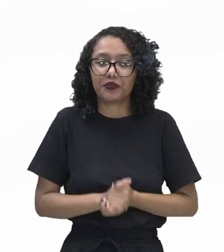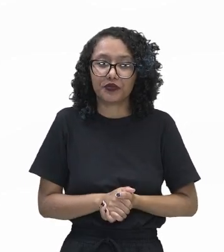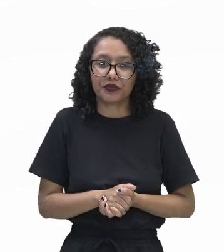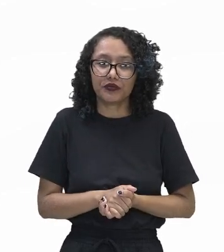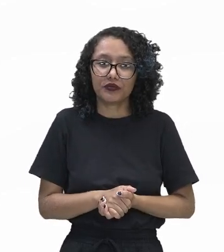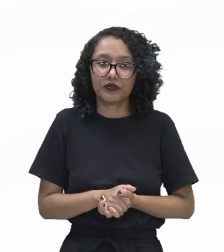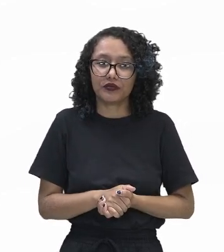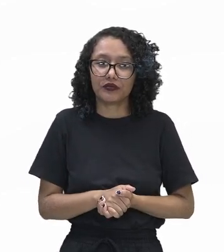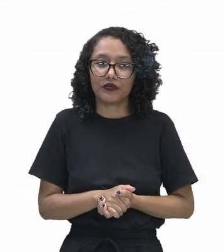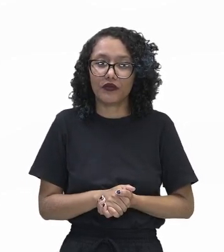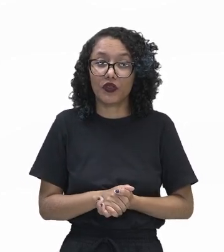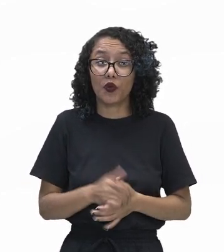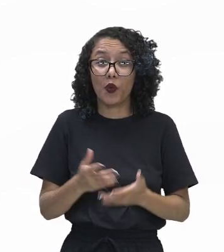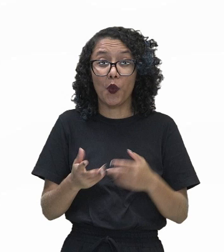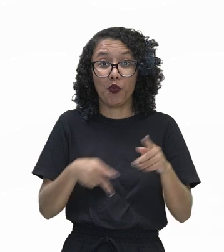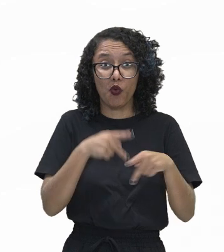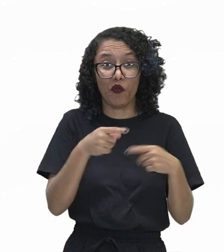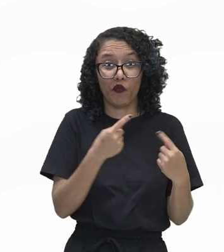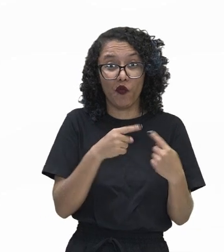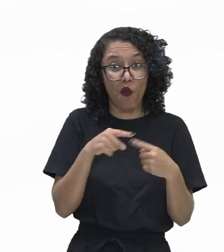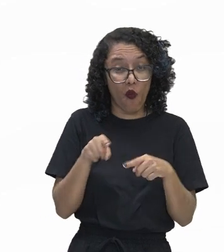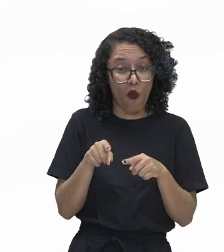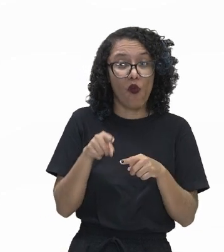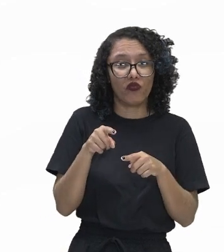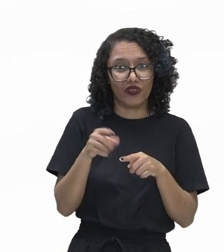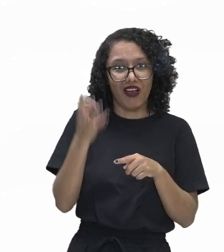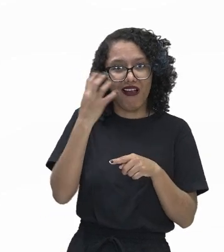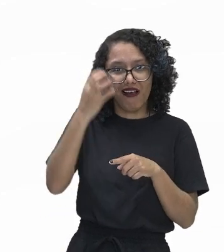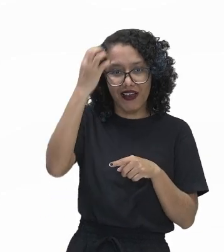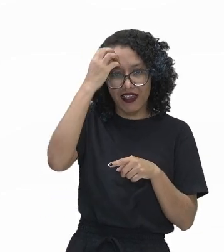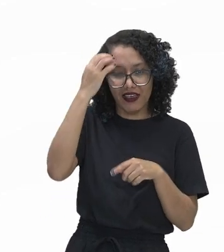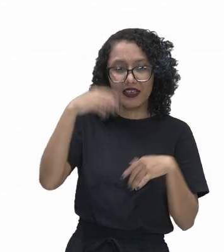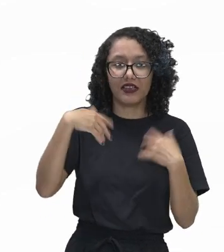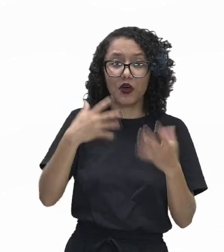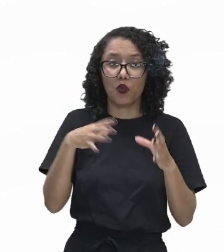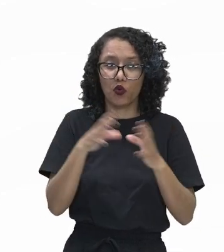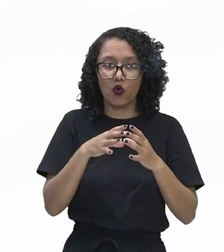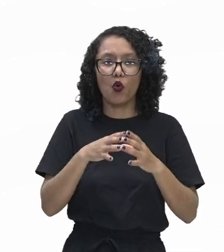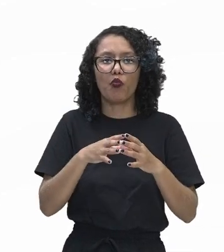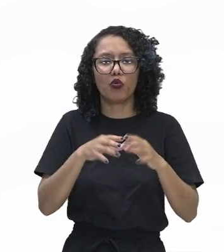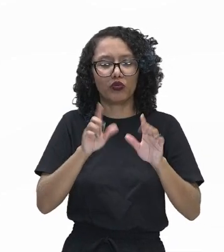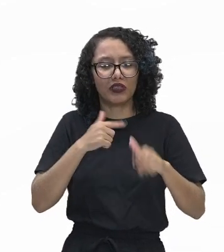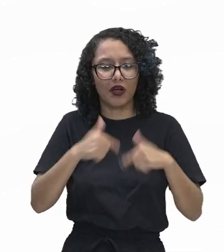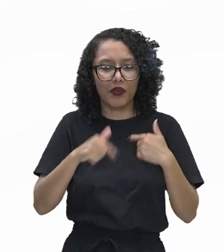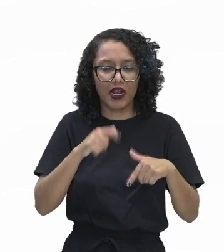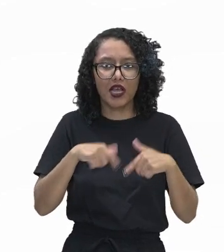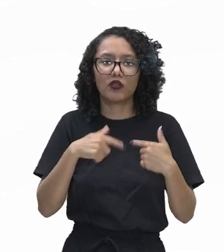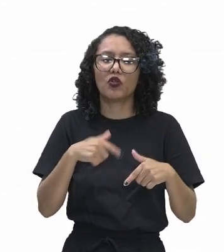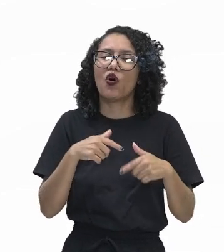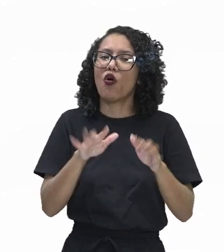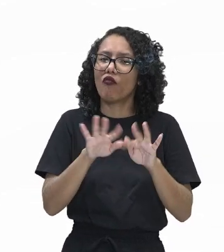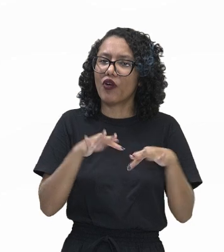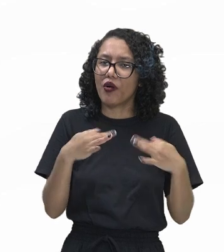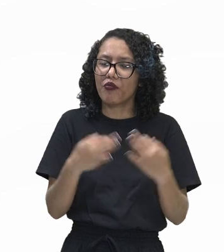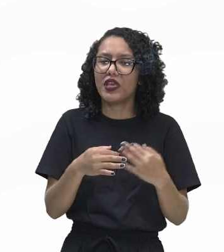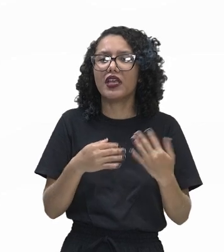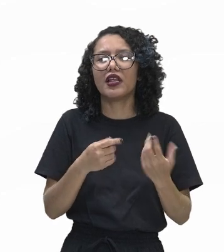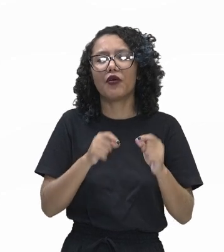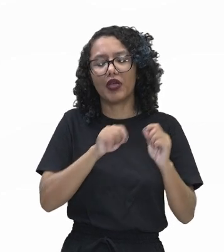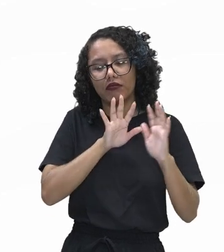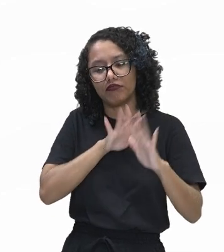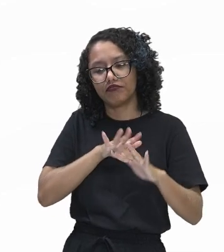do czar Nicolau II. Então, um grupo de manifestantes, de trabalhadores com suas famílias, vão se